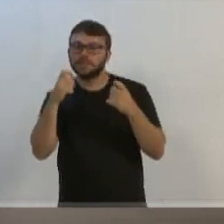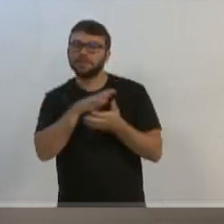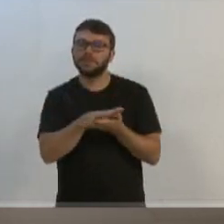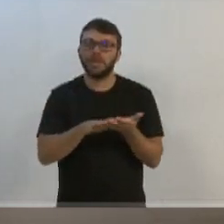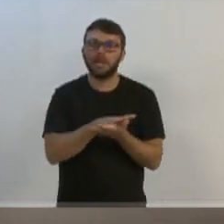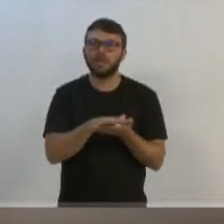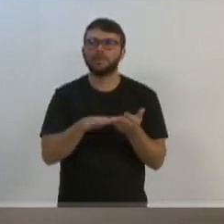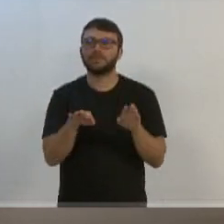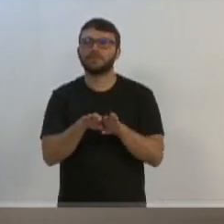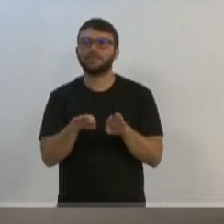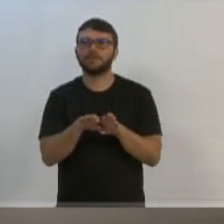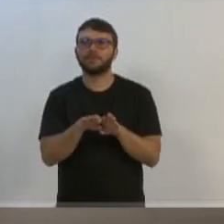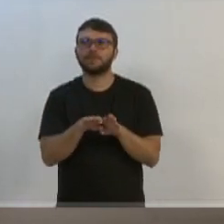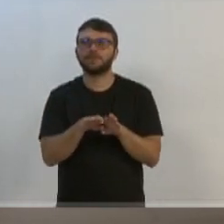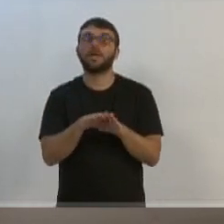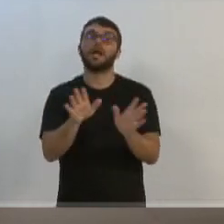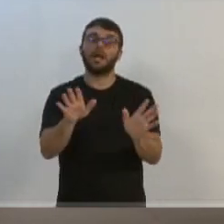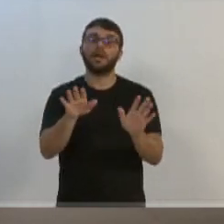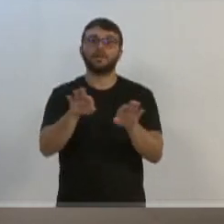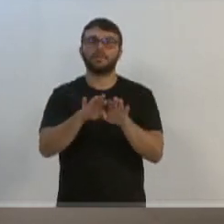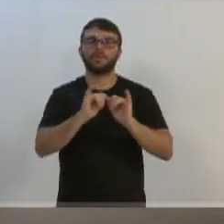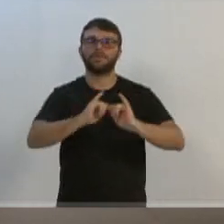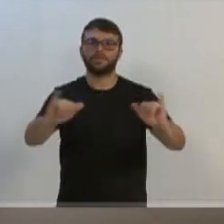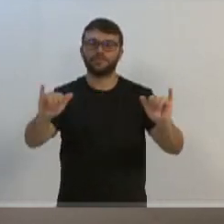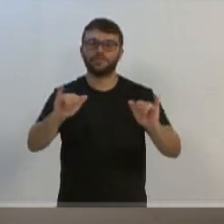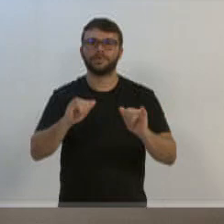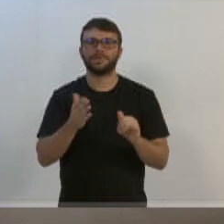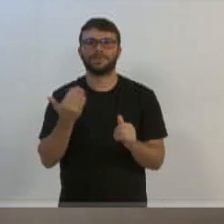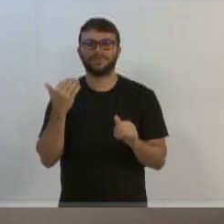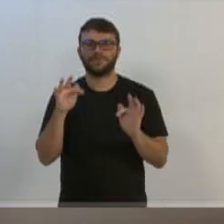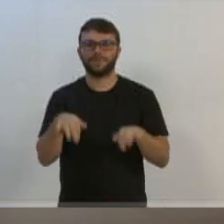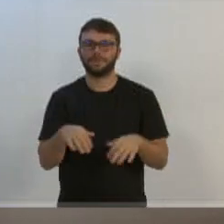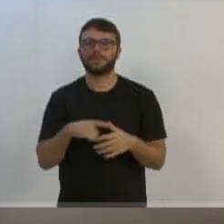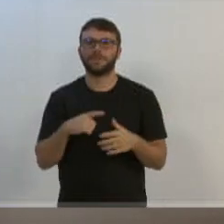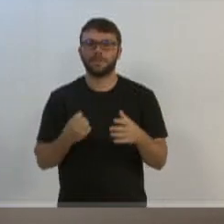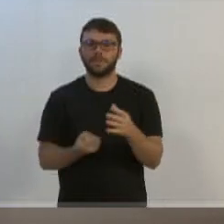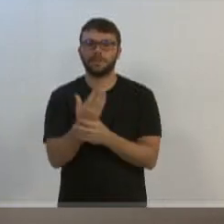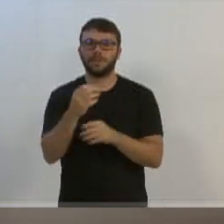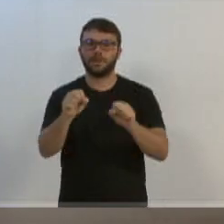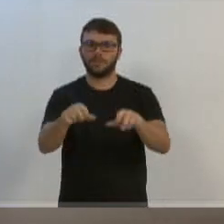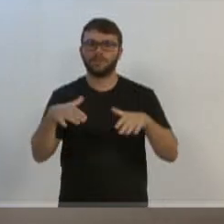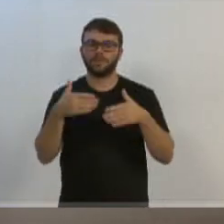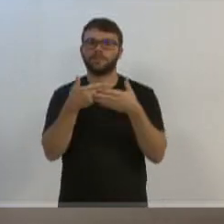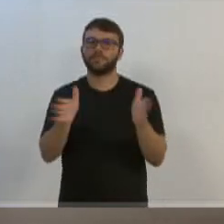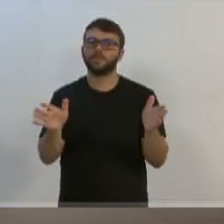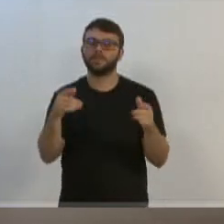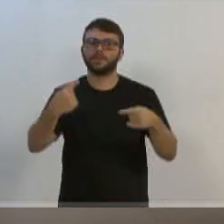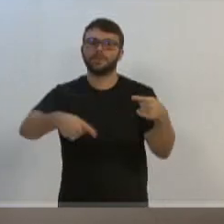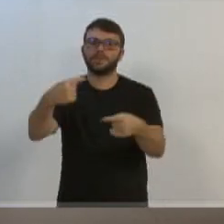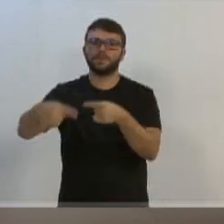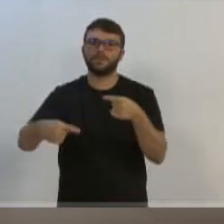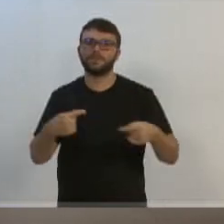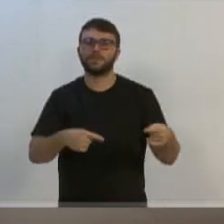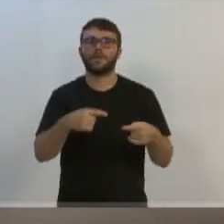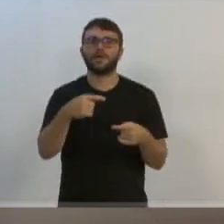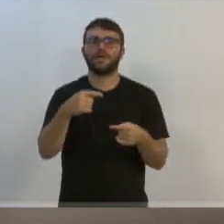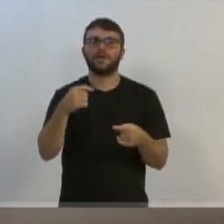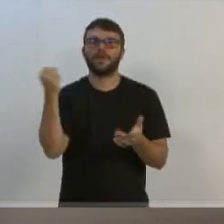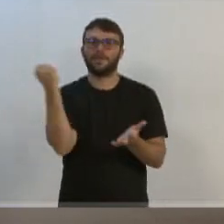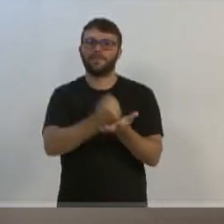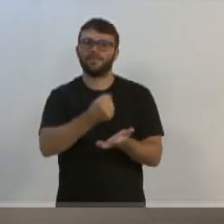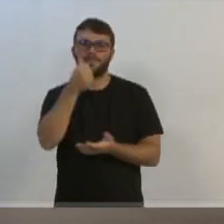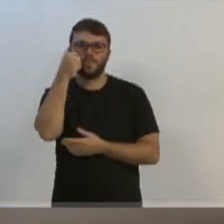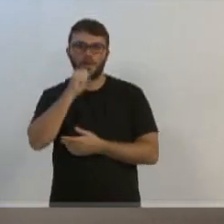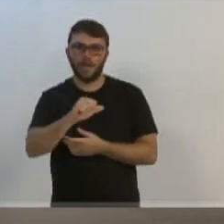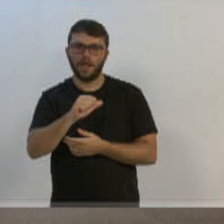havendo... comunico apenas aqui, antes de encerrar, comunico a realização da audiência pública para debater sobre o feminicídio,